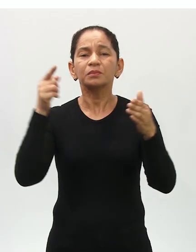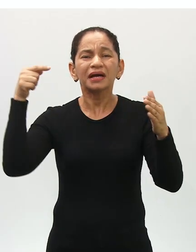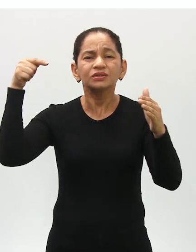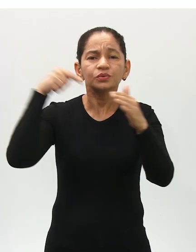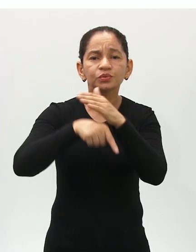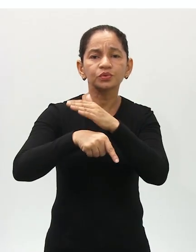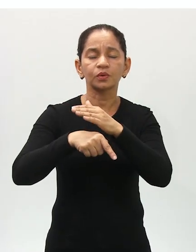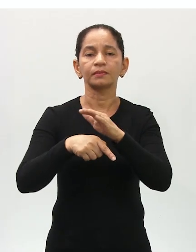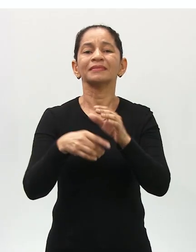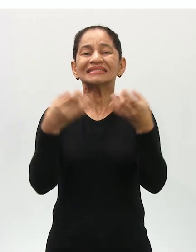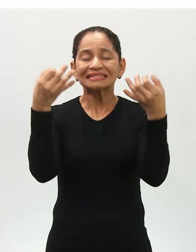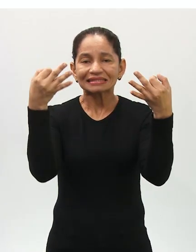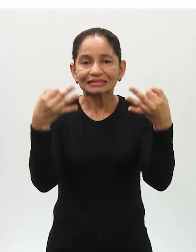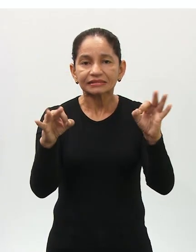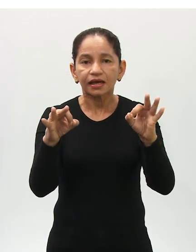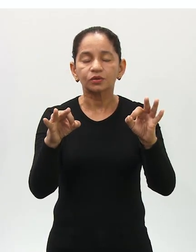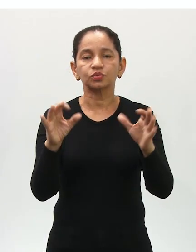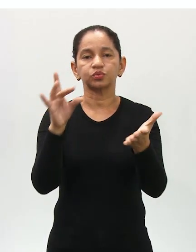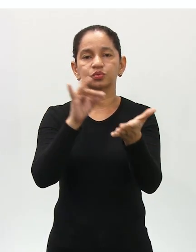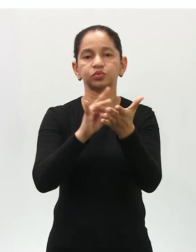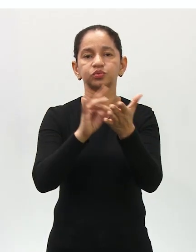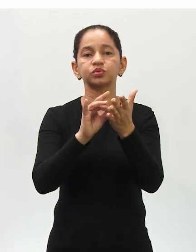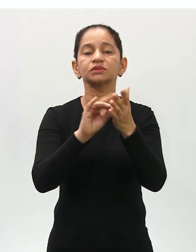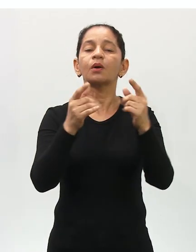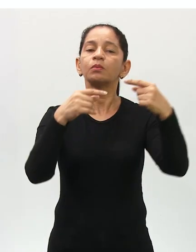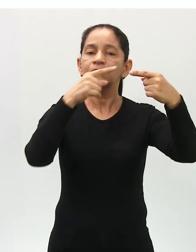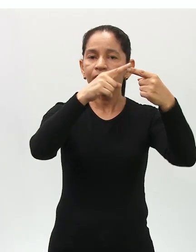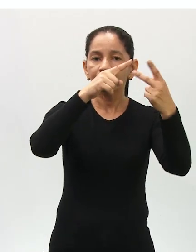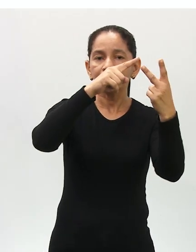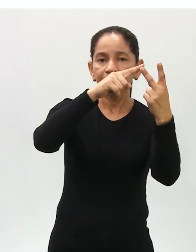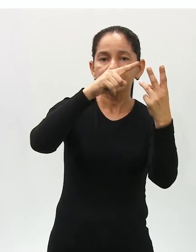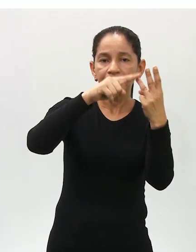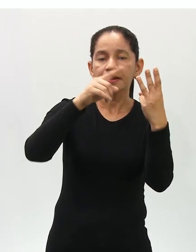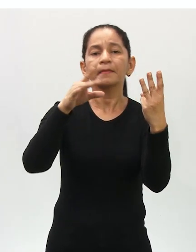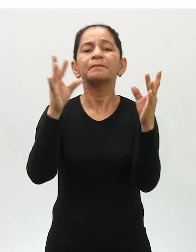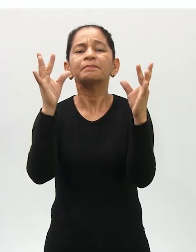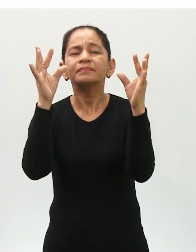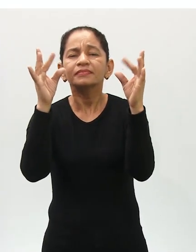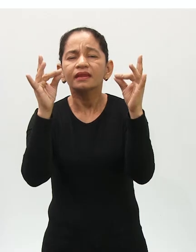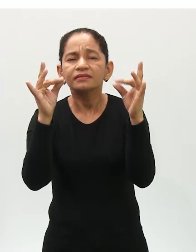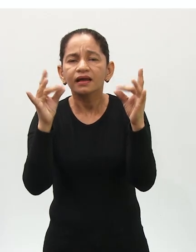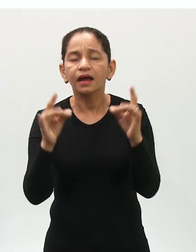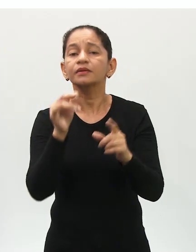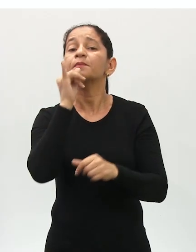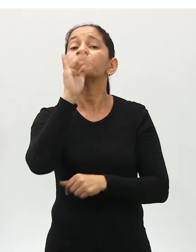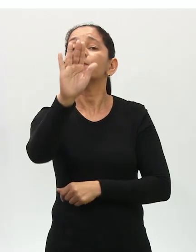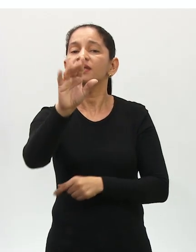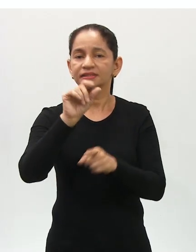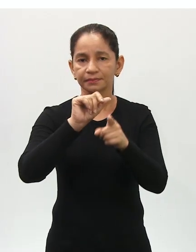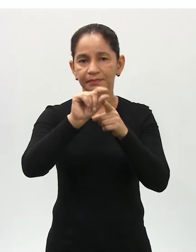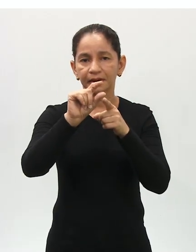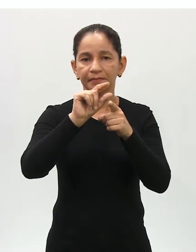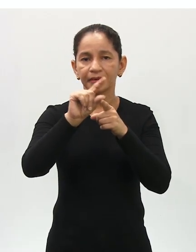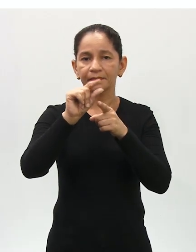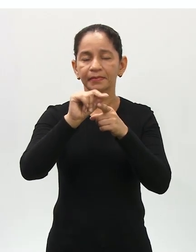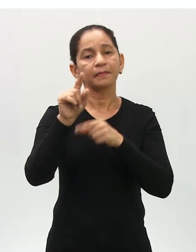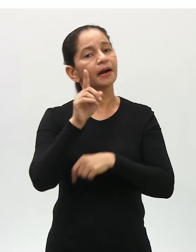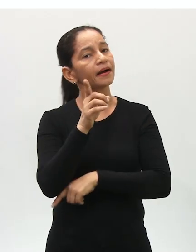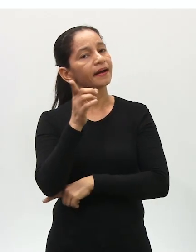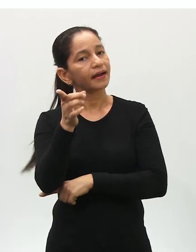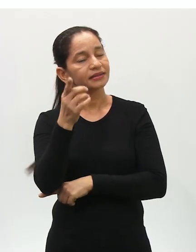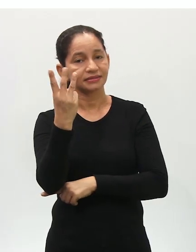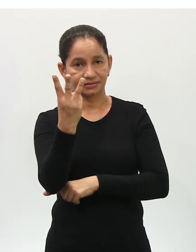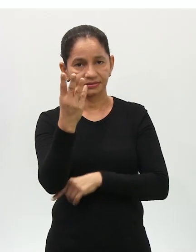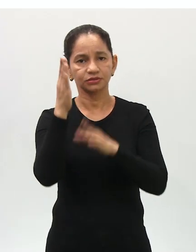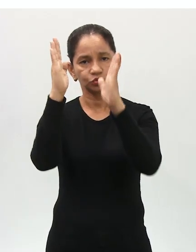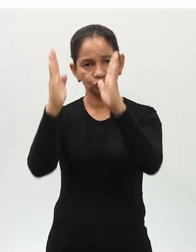tá bem? Ela faz a especificação da origem, então são desdobramentos. Ela vai começar a detalhar mais, então é um aluguel. Aí ele vai dar mais